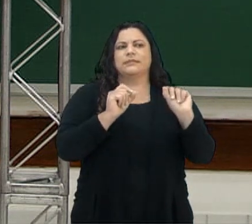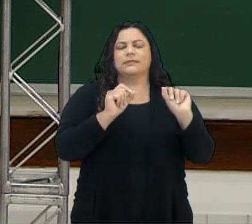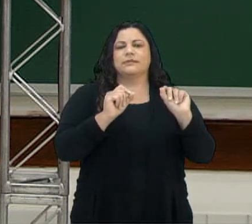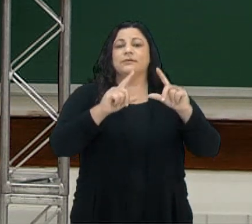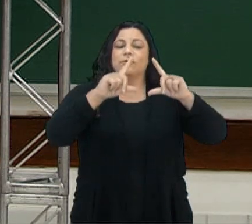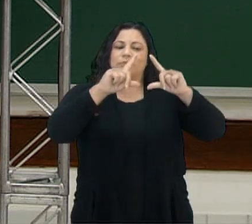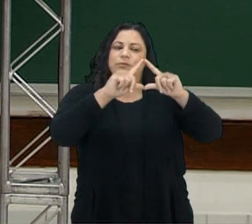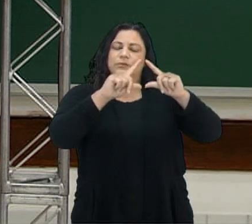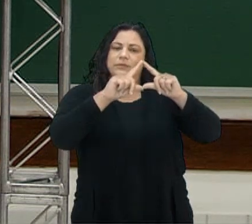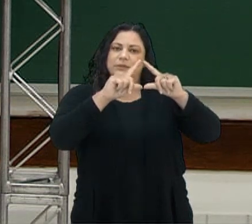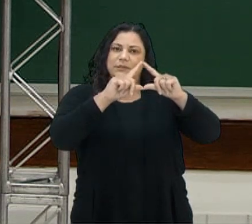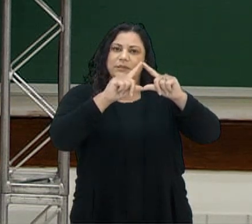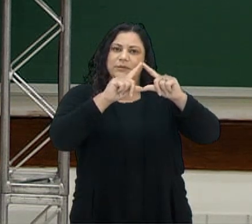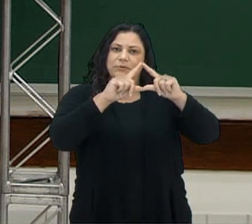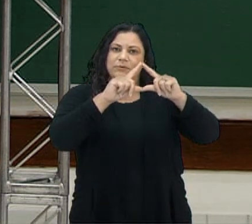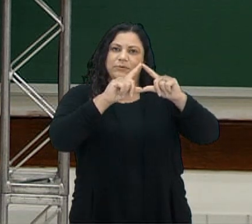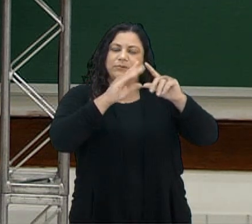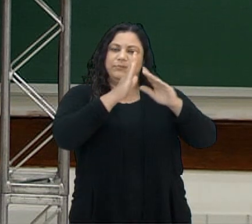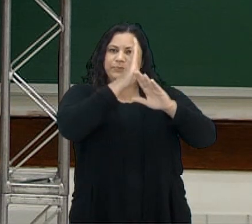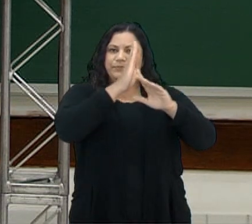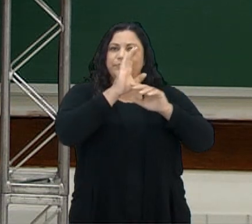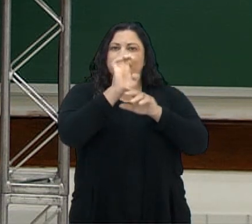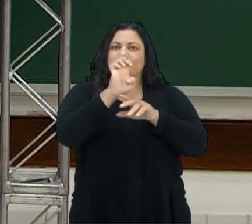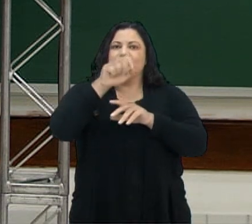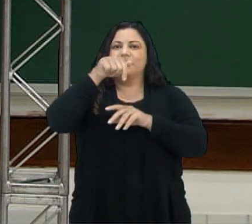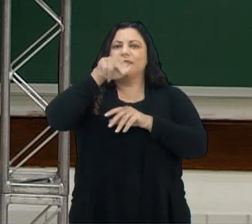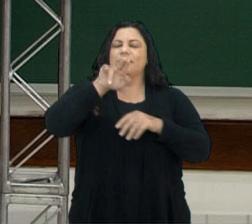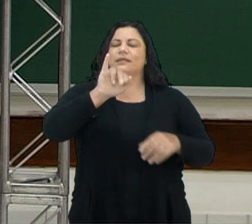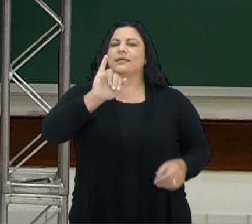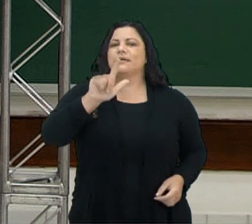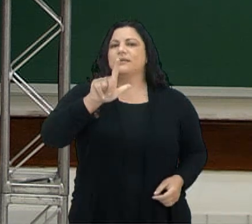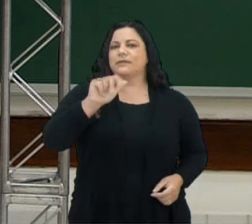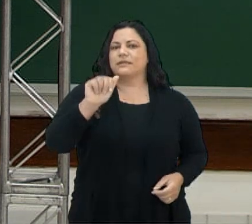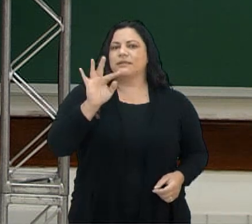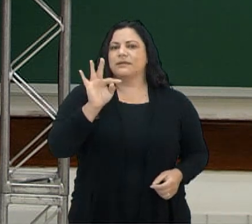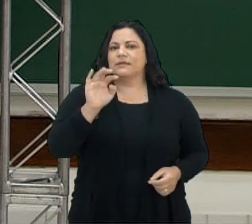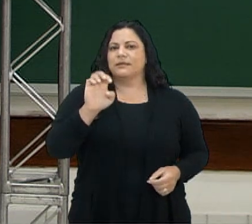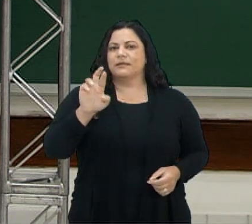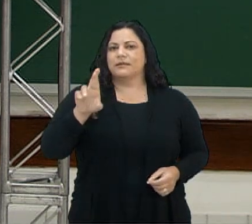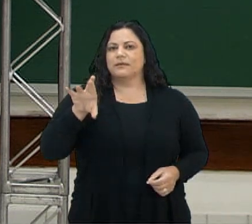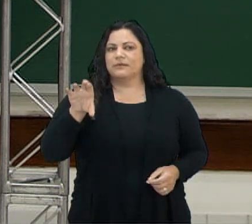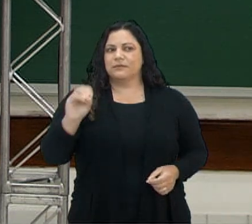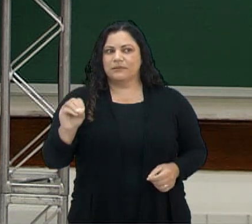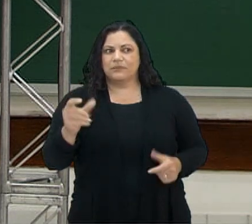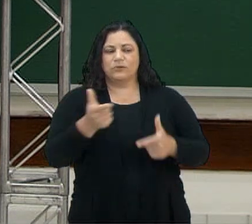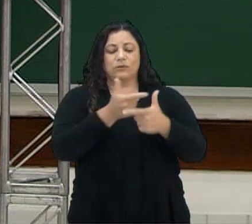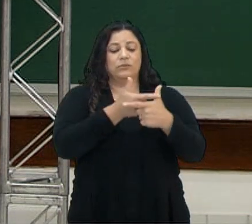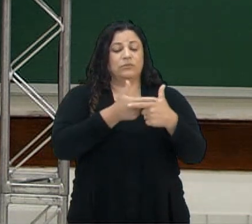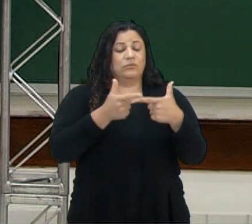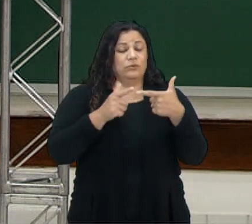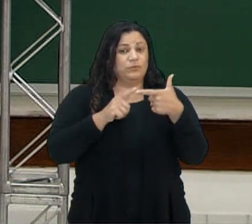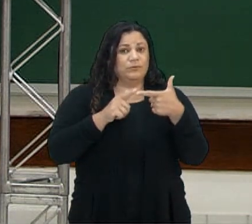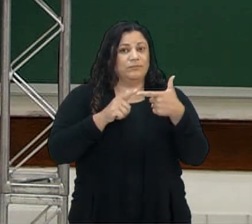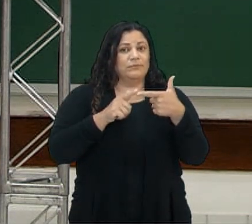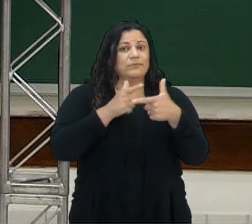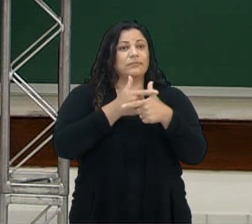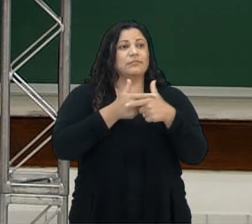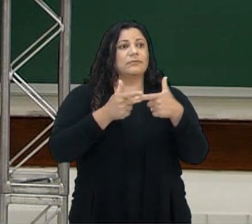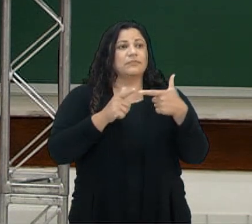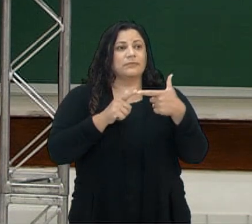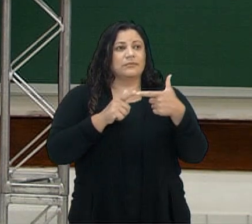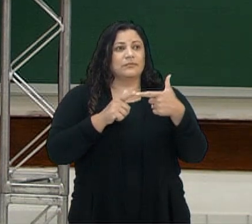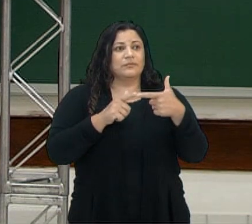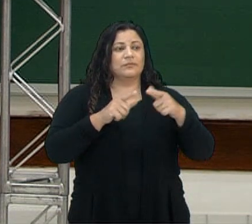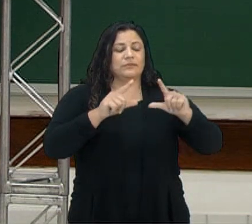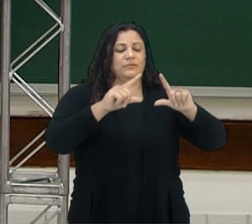que formava, o triângulo equilátero que formava um dos pedaços aqui do hexágono e dividi ele na metade, tá? Então, esse